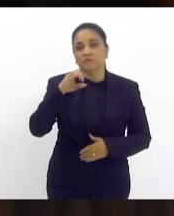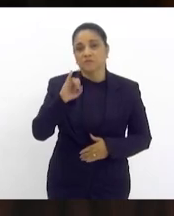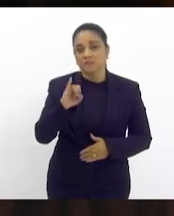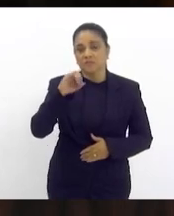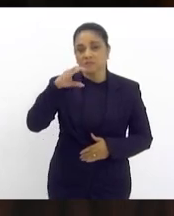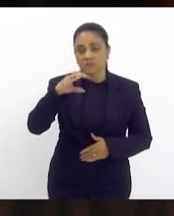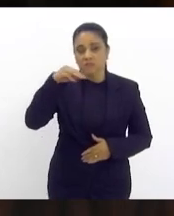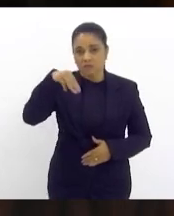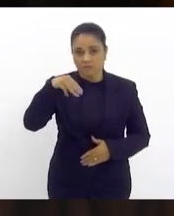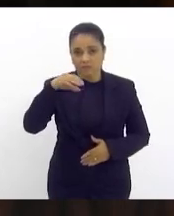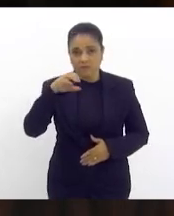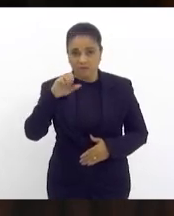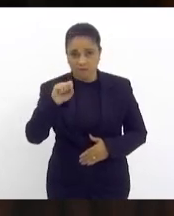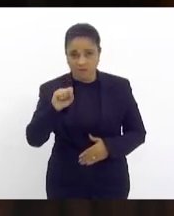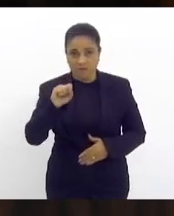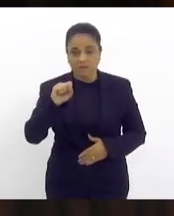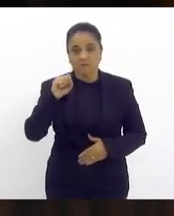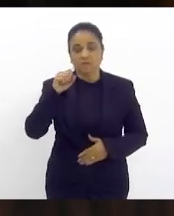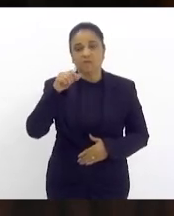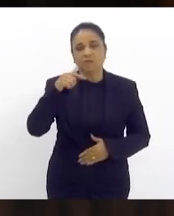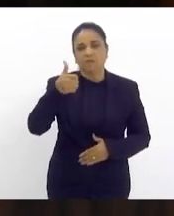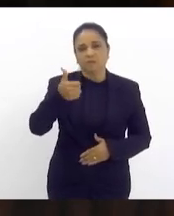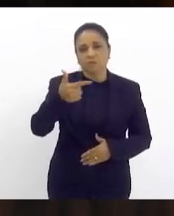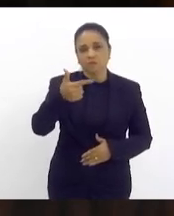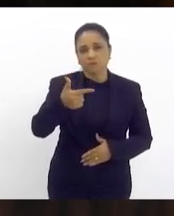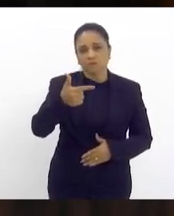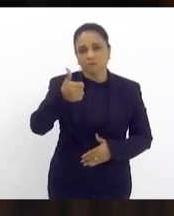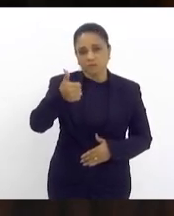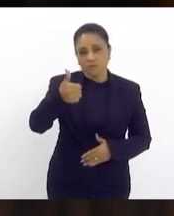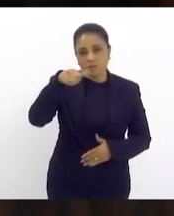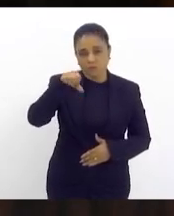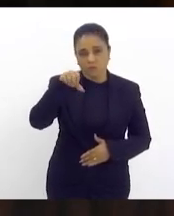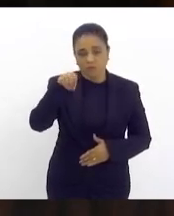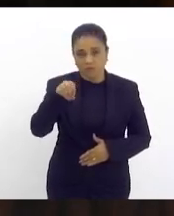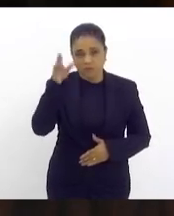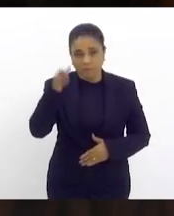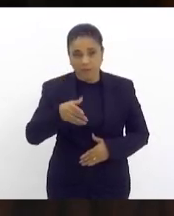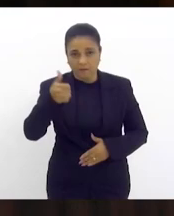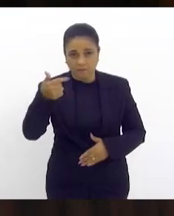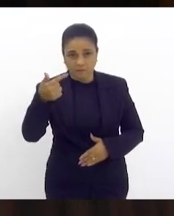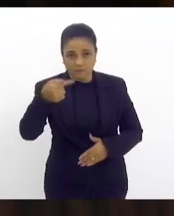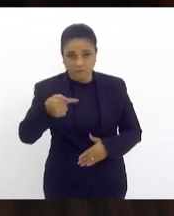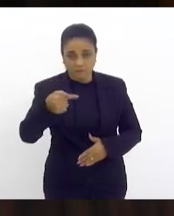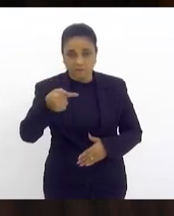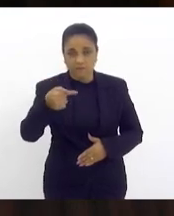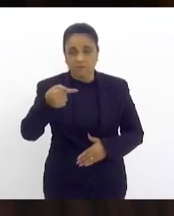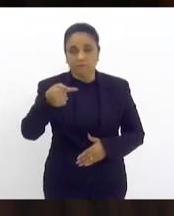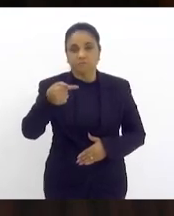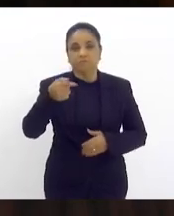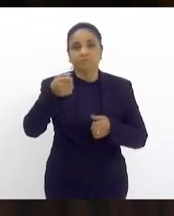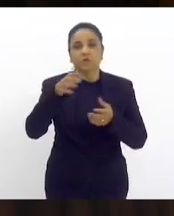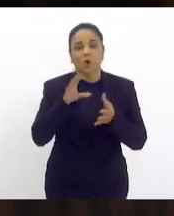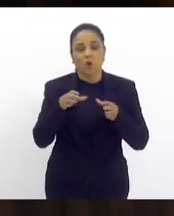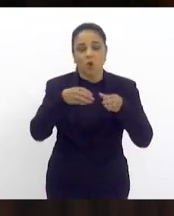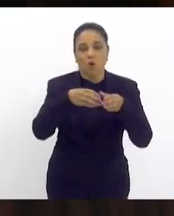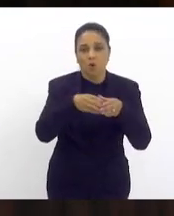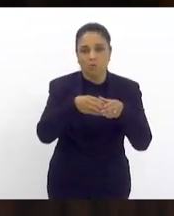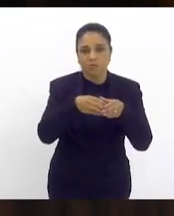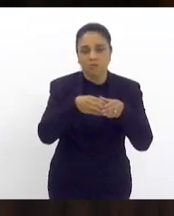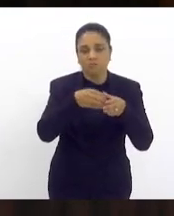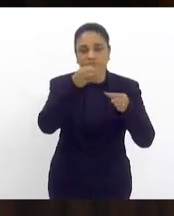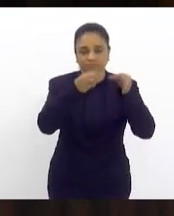número 190/2017 na forma que mencione o parecer da comissão de indicação